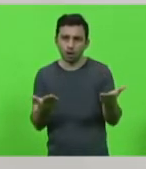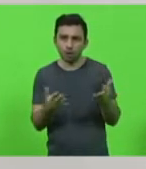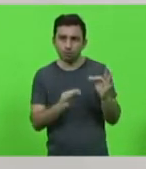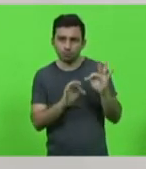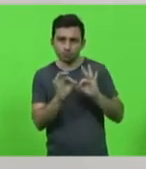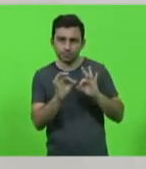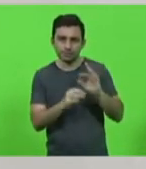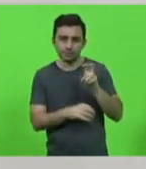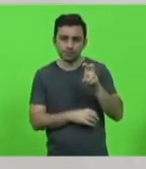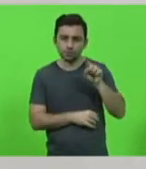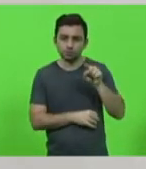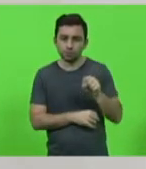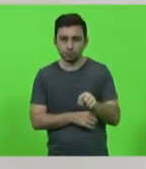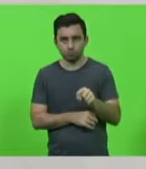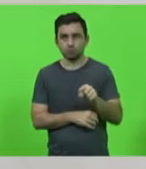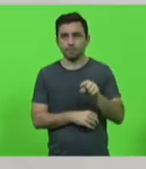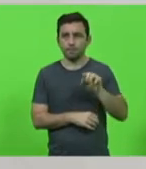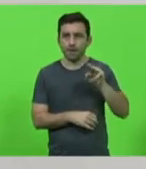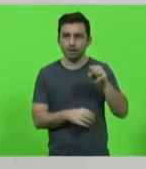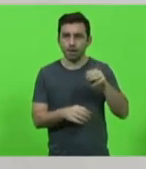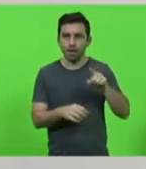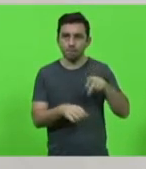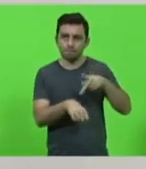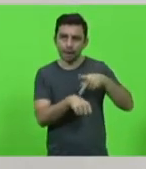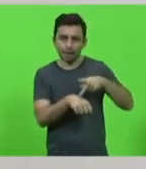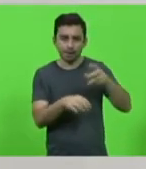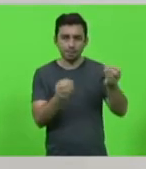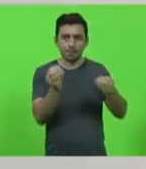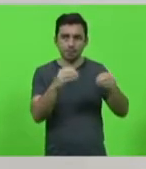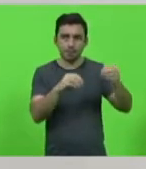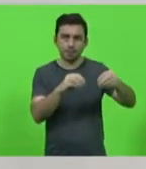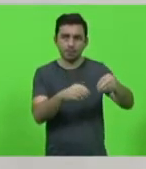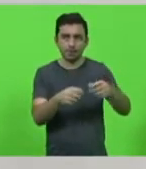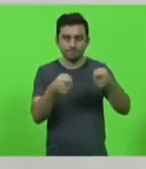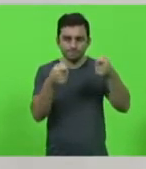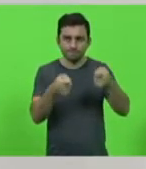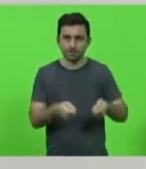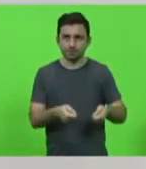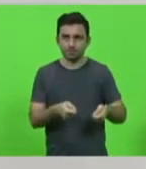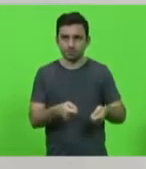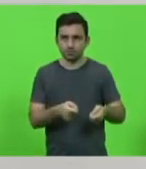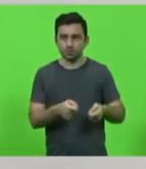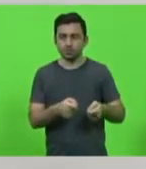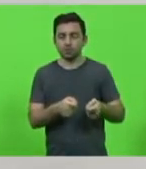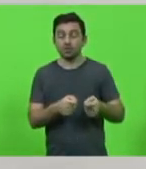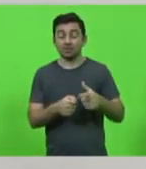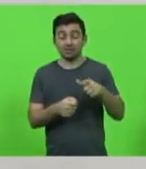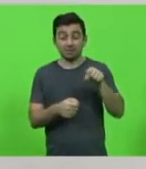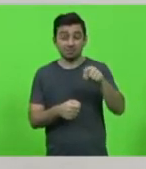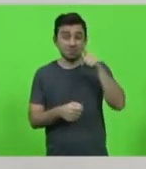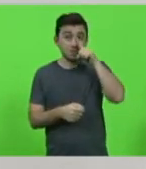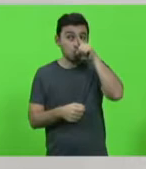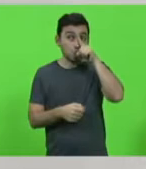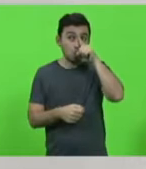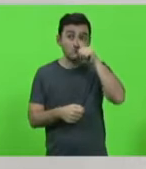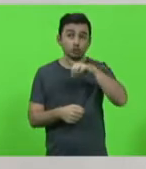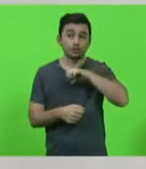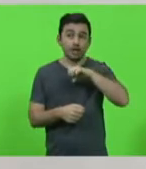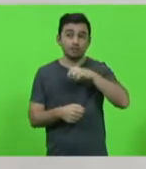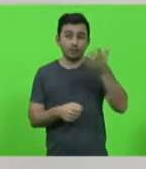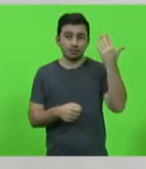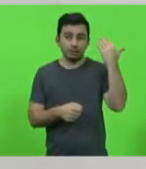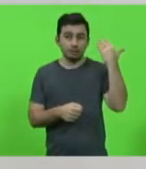metros cúbicos de pedra ali para dar sustentação àquela rodovia 418, estava um perigo, estava caótica a situação ali.